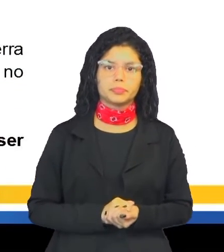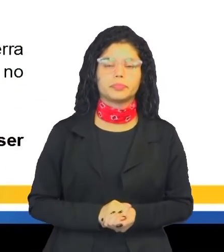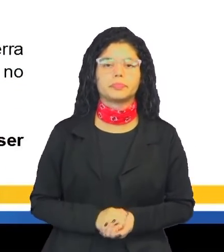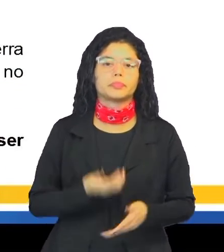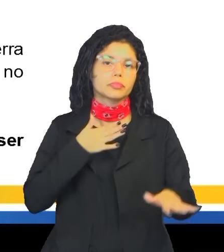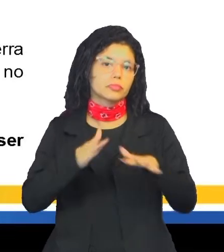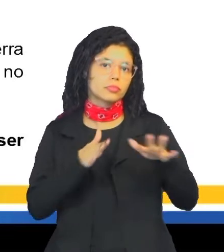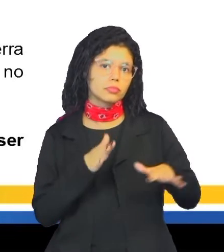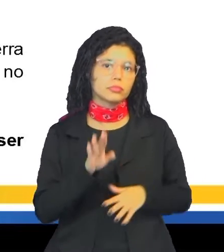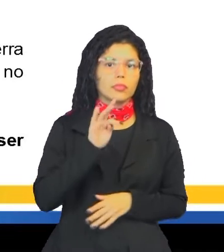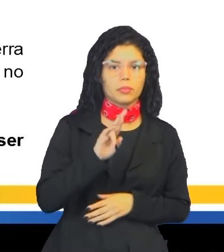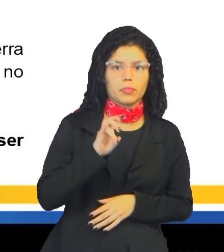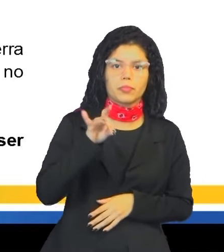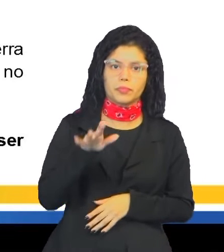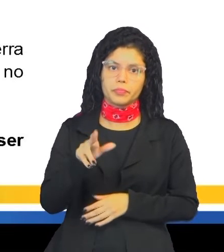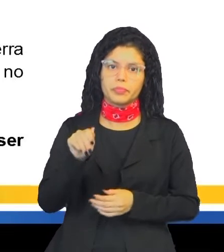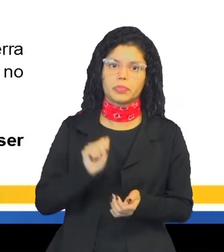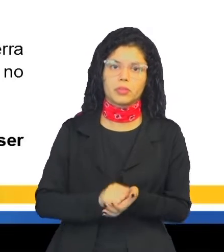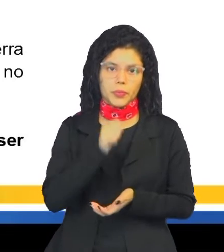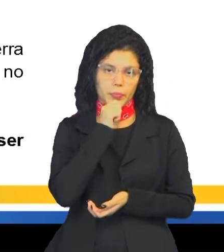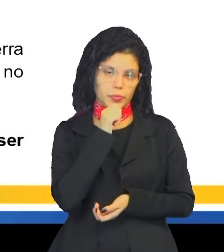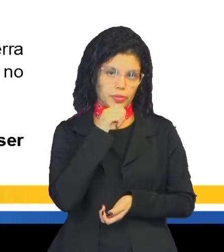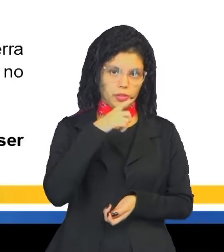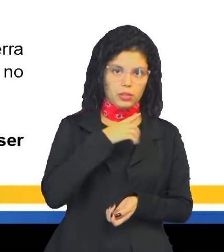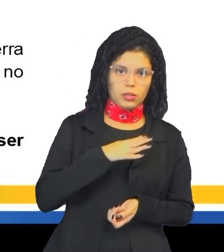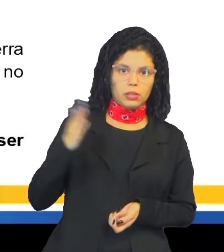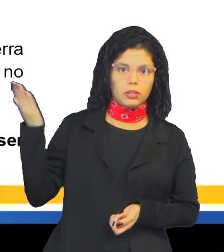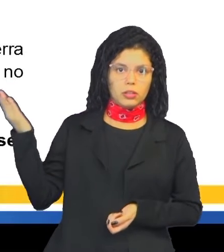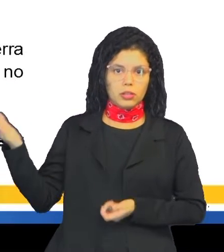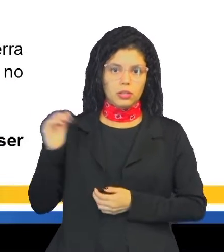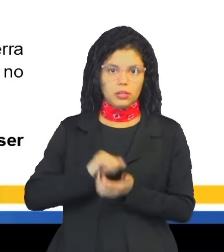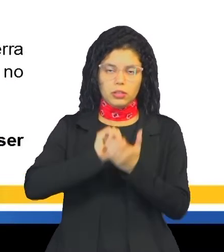Falando ainda do movimento abolicionista, né, a gente tem ali esse